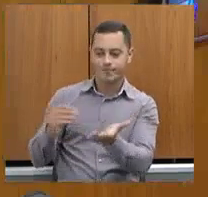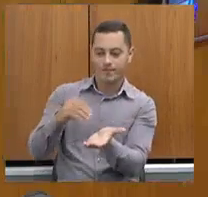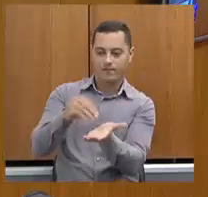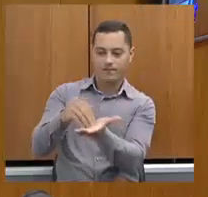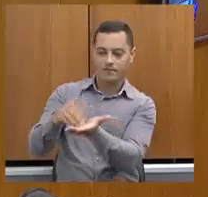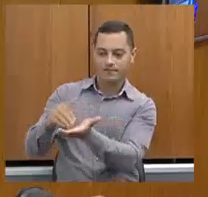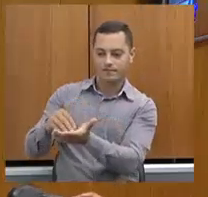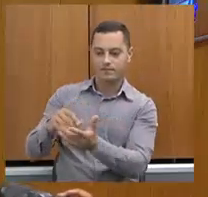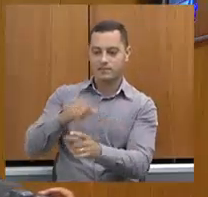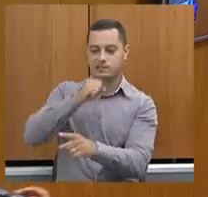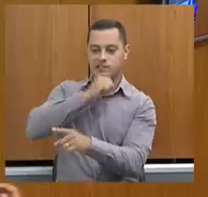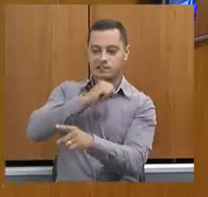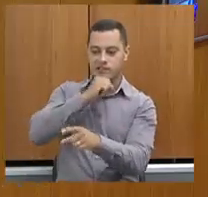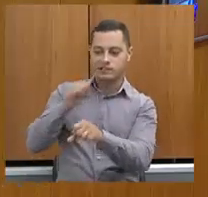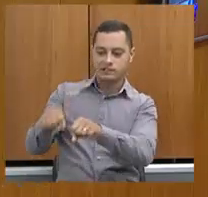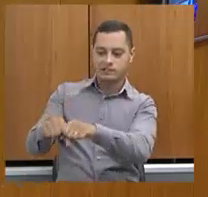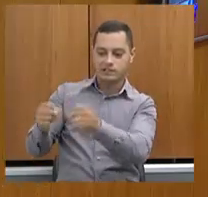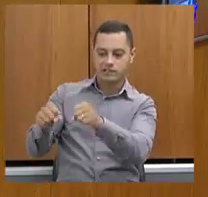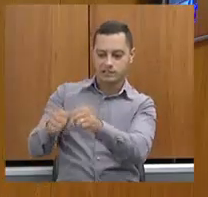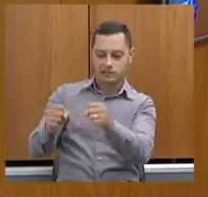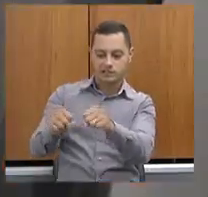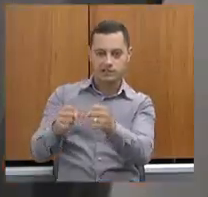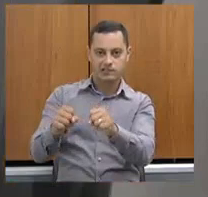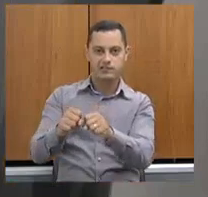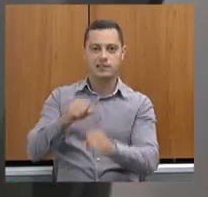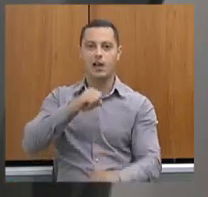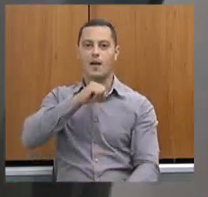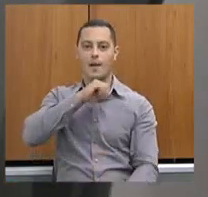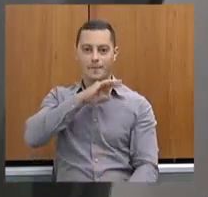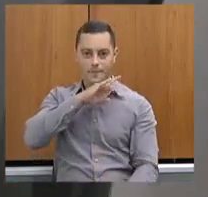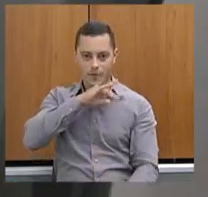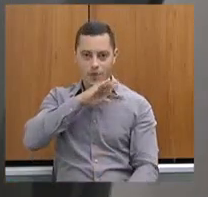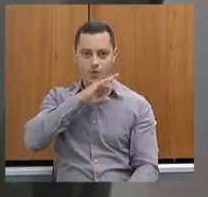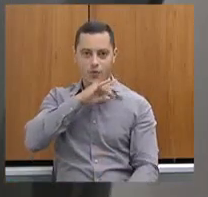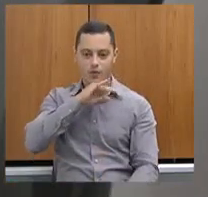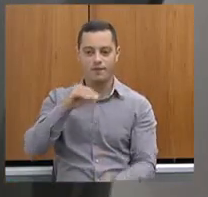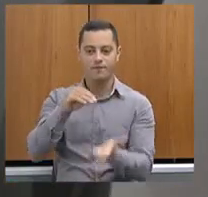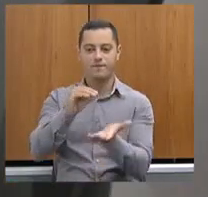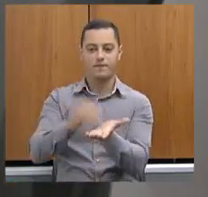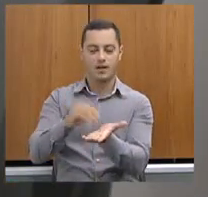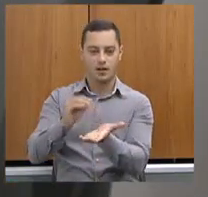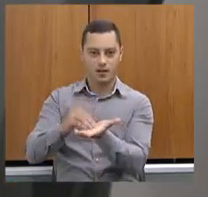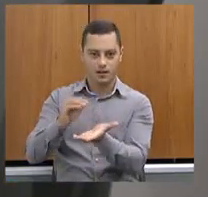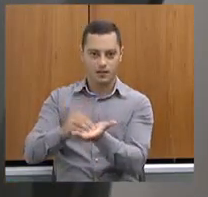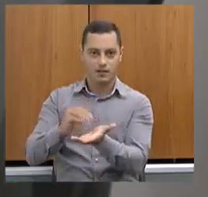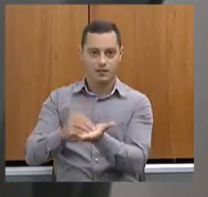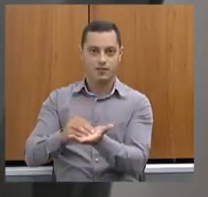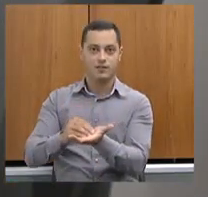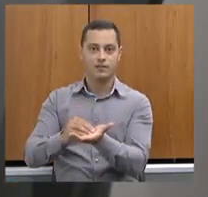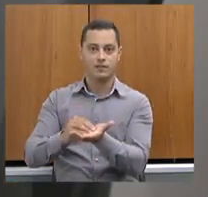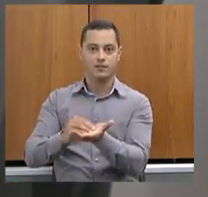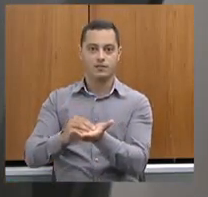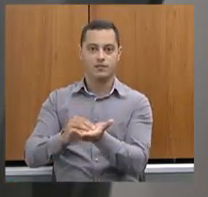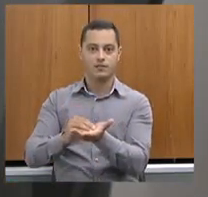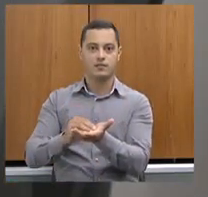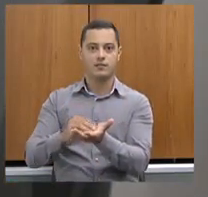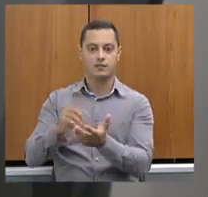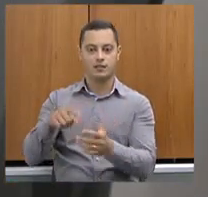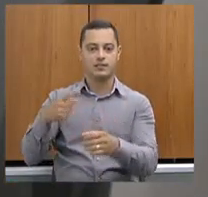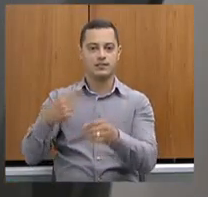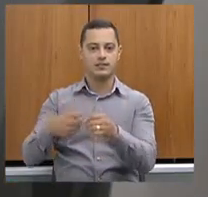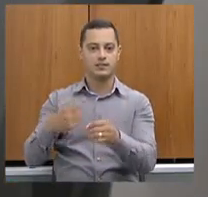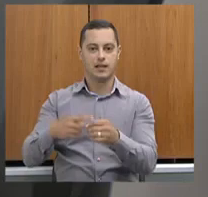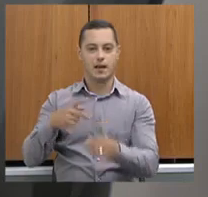somos do ramo e realmente o armamento estava muito ruim muito defasado a abordagem aconteceu lá em Paracatu